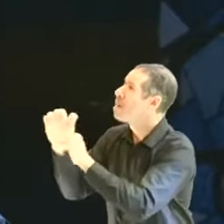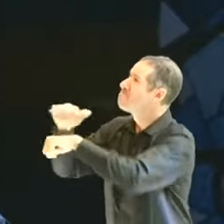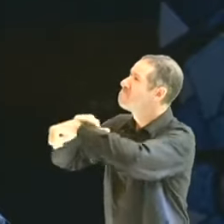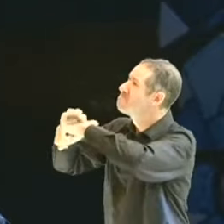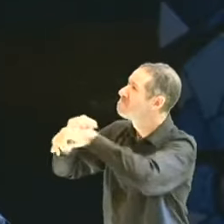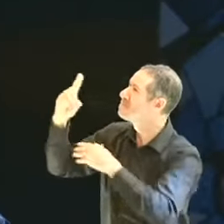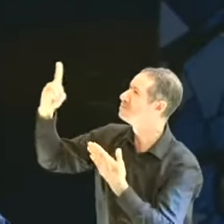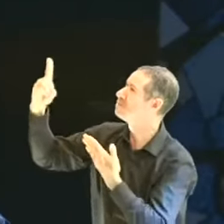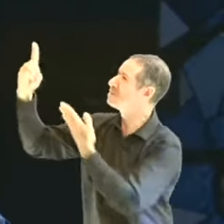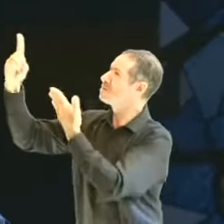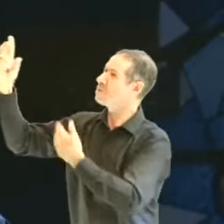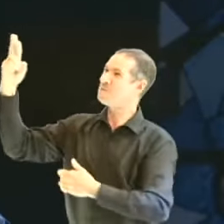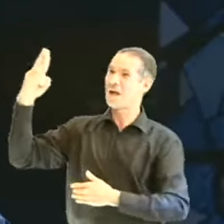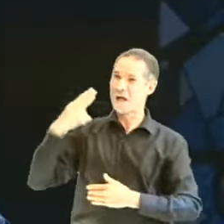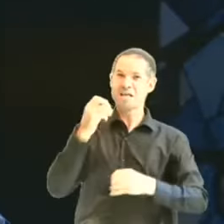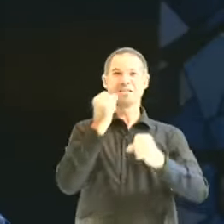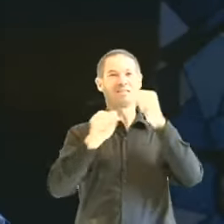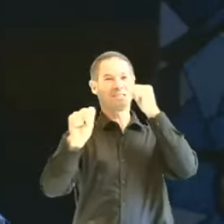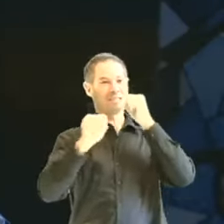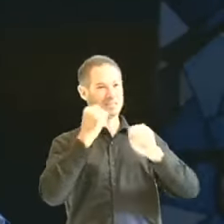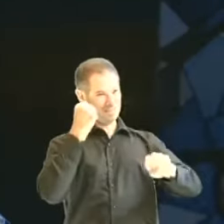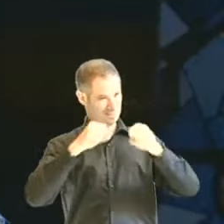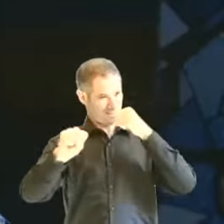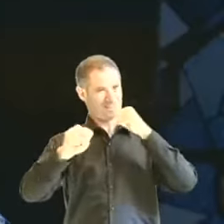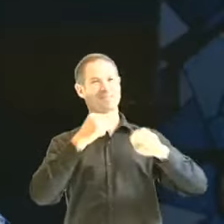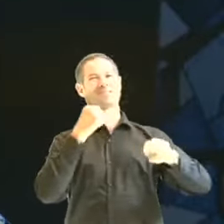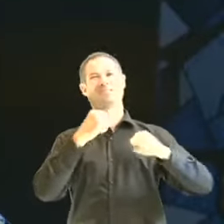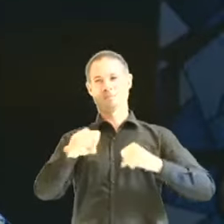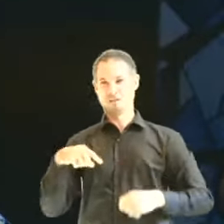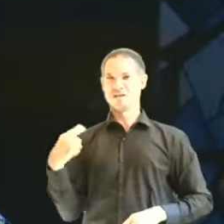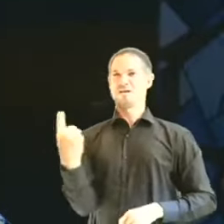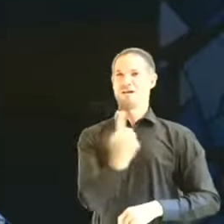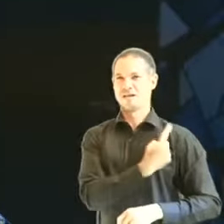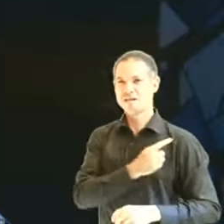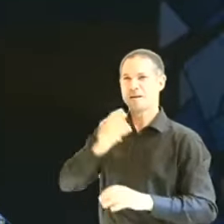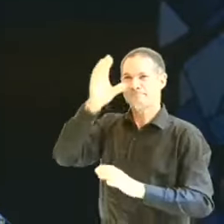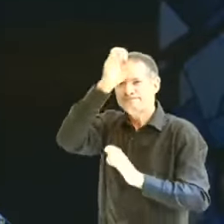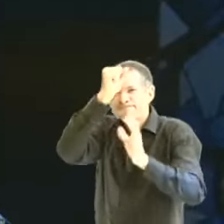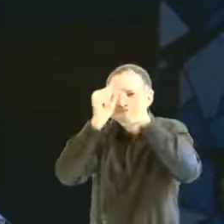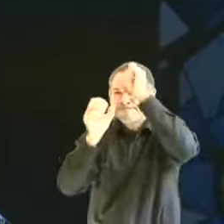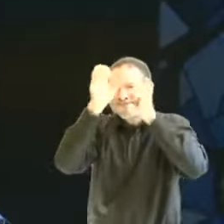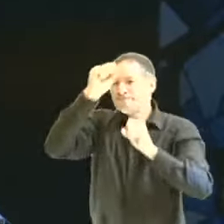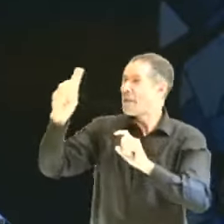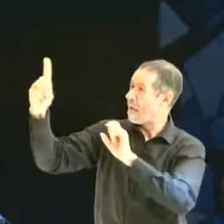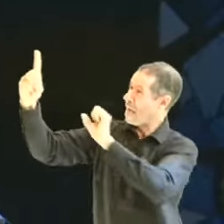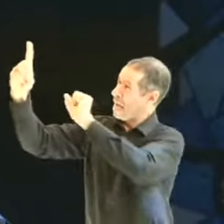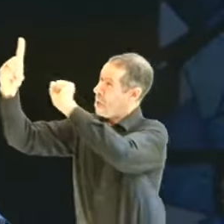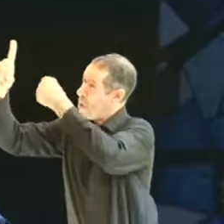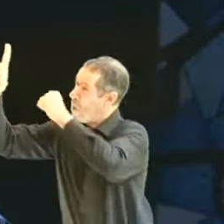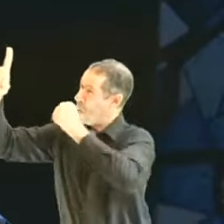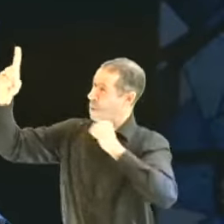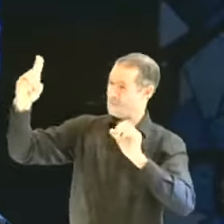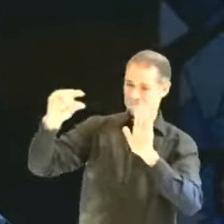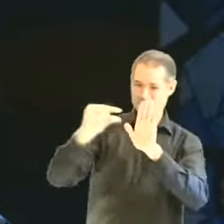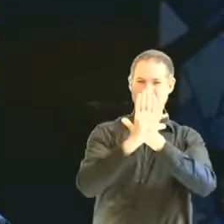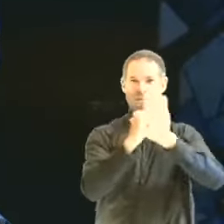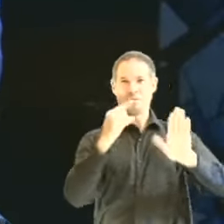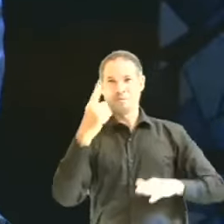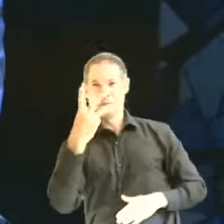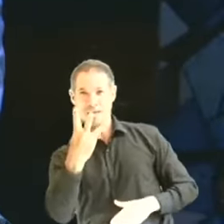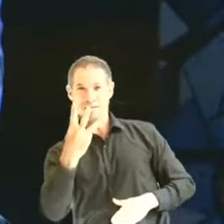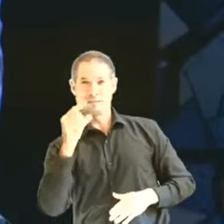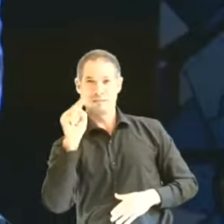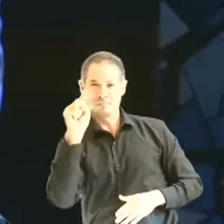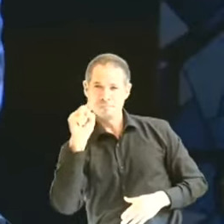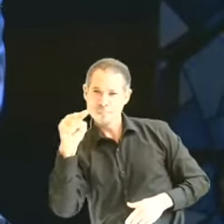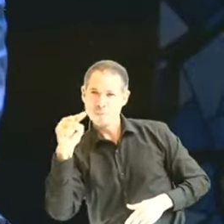está falando nesse salmo. E aqui então a gente pode aprender sobre a grandeza de Deus. Versículos 3, 4 e